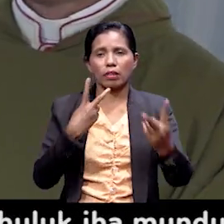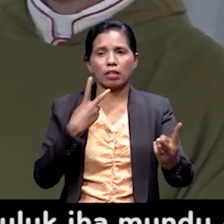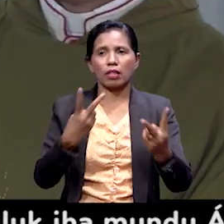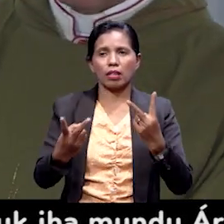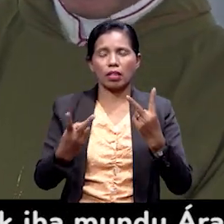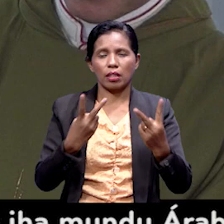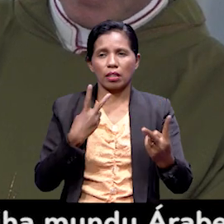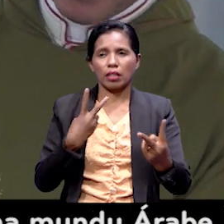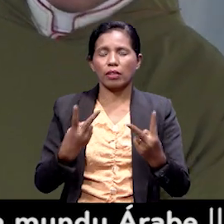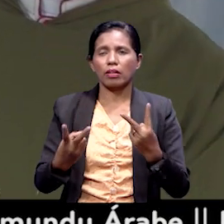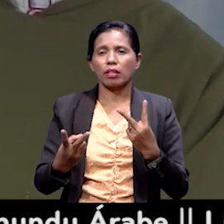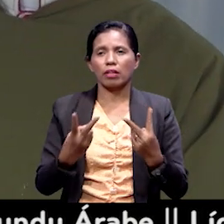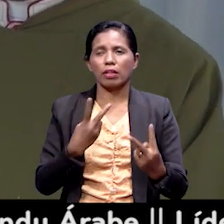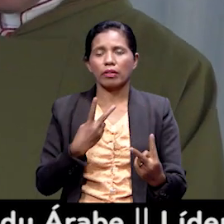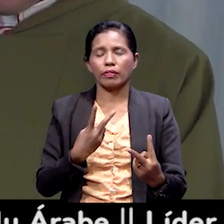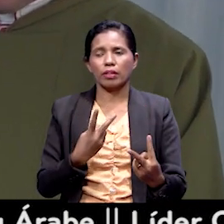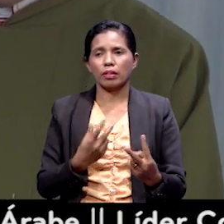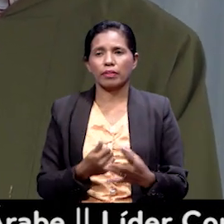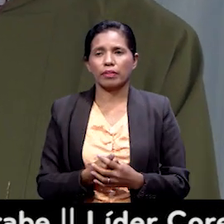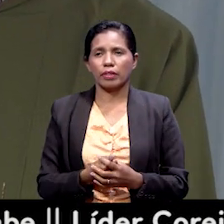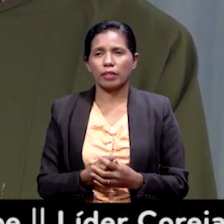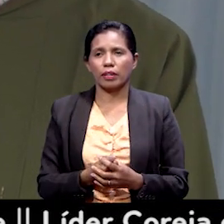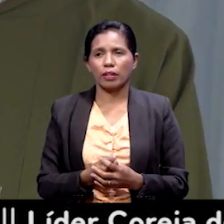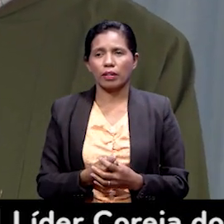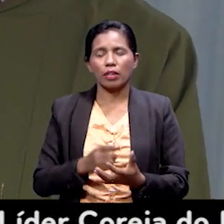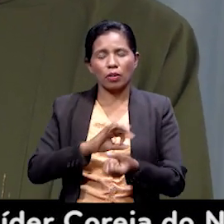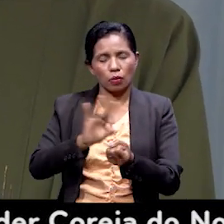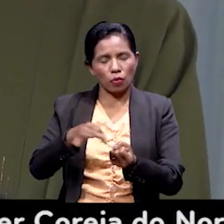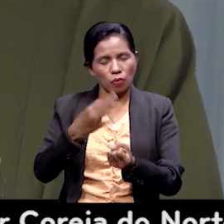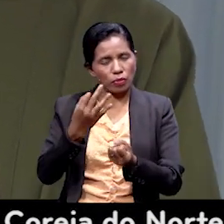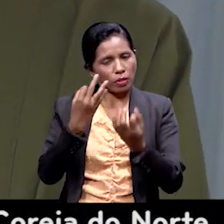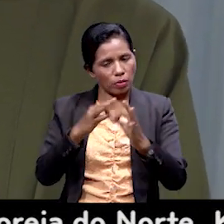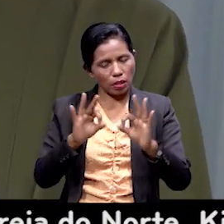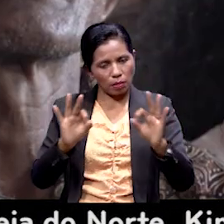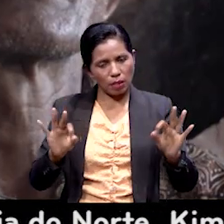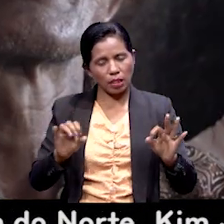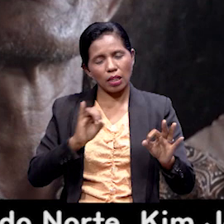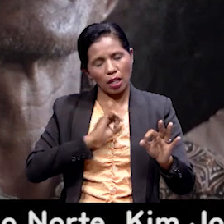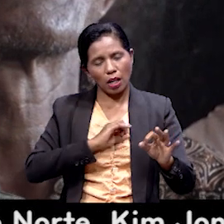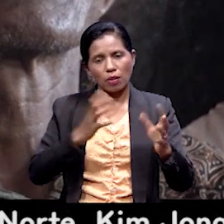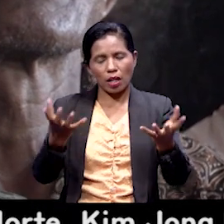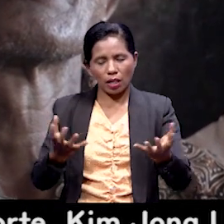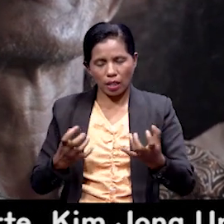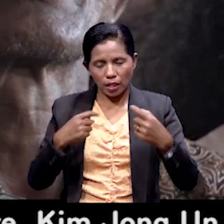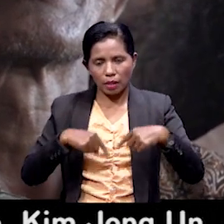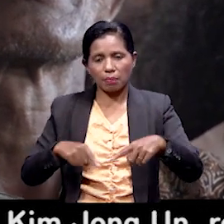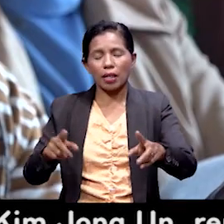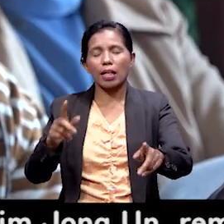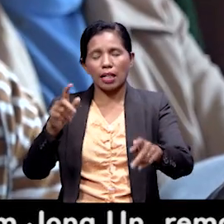A unha a casa, a tu. Pandemia corona ne diu how my fuckers right in more or